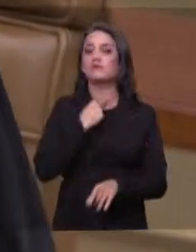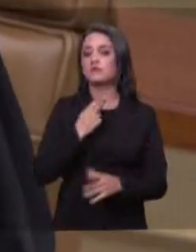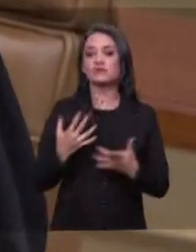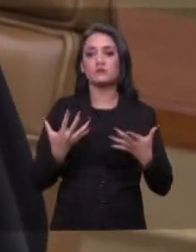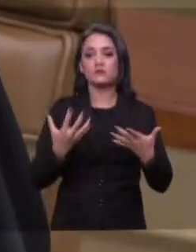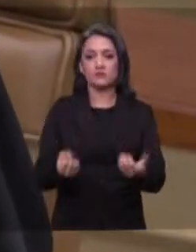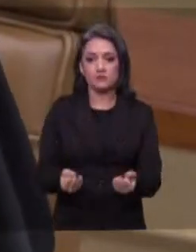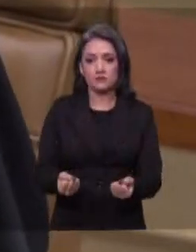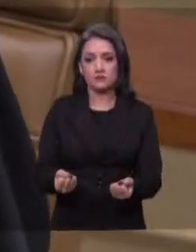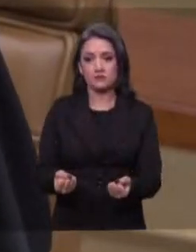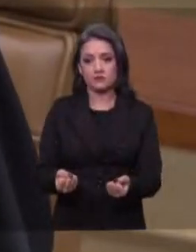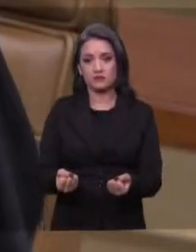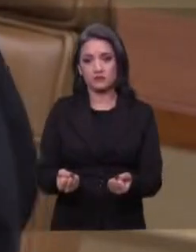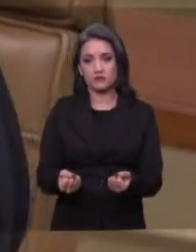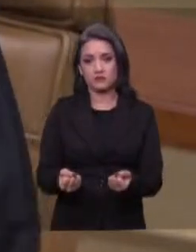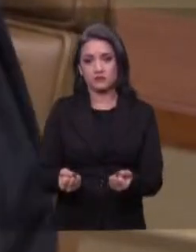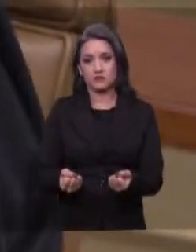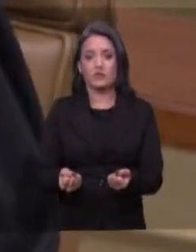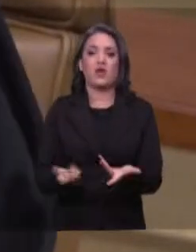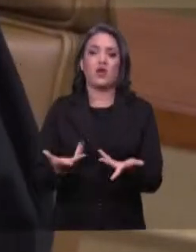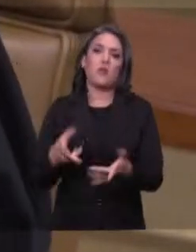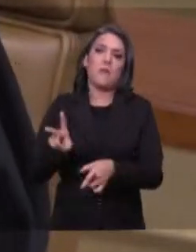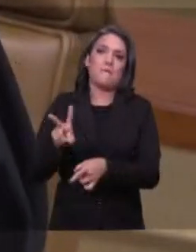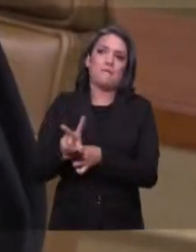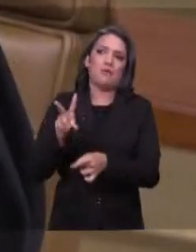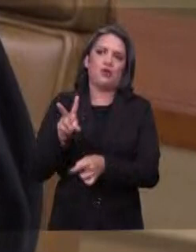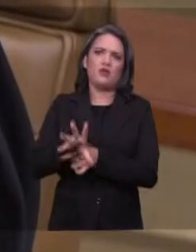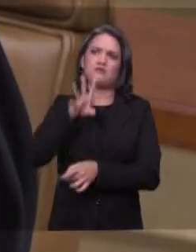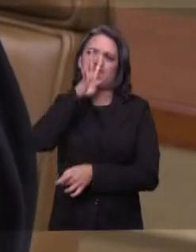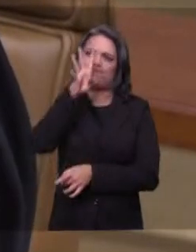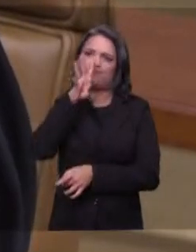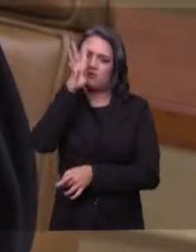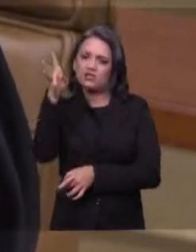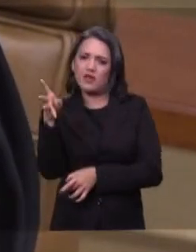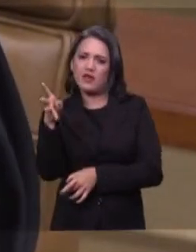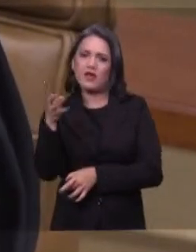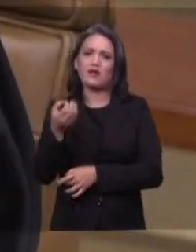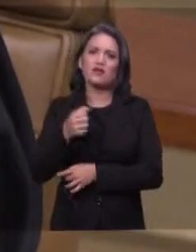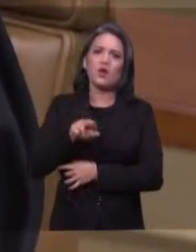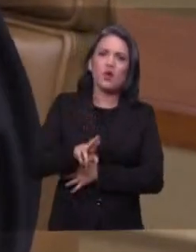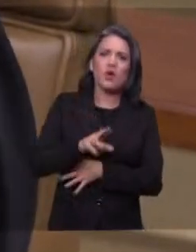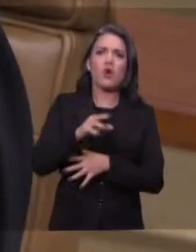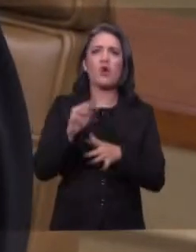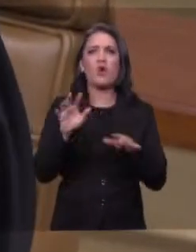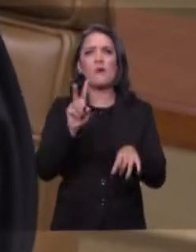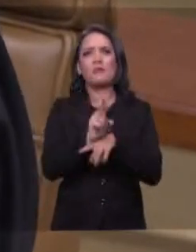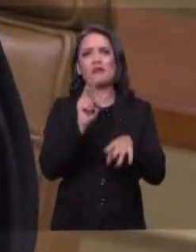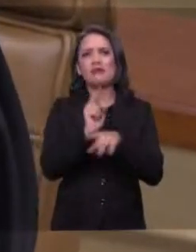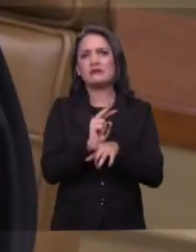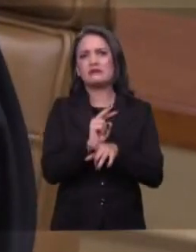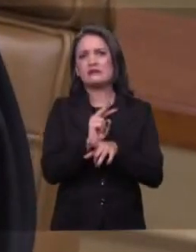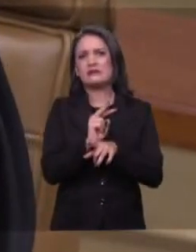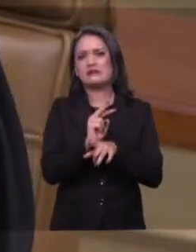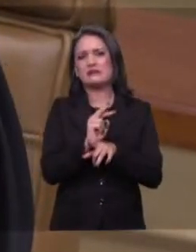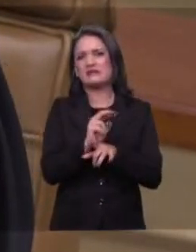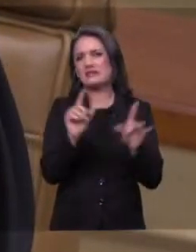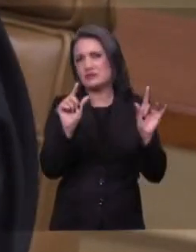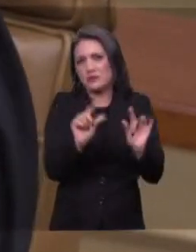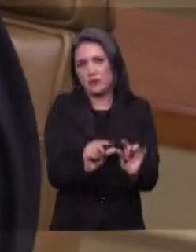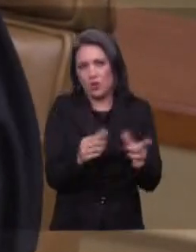uma hipoproteção ou uma proteção não eficiente. Então, presidente,